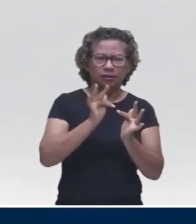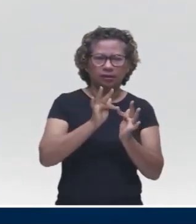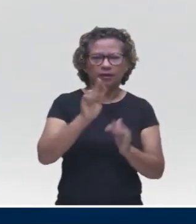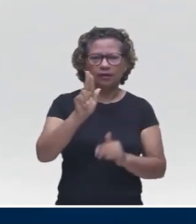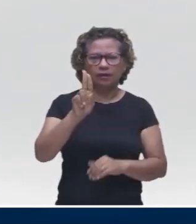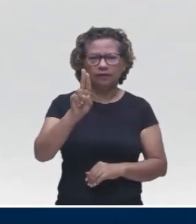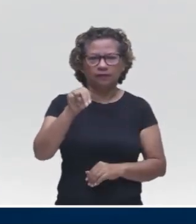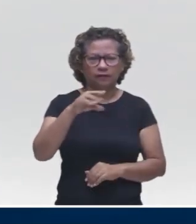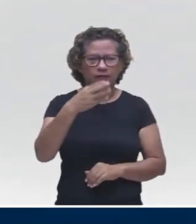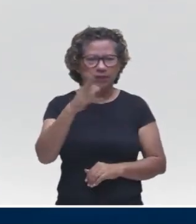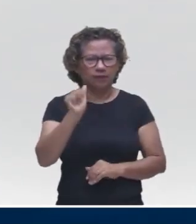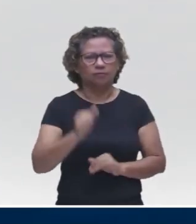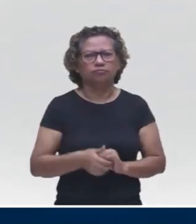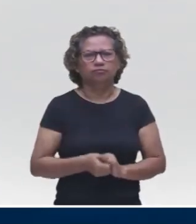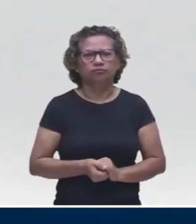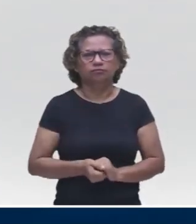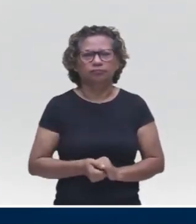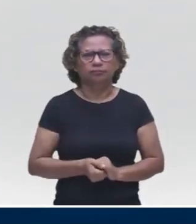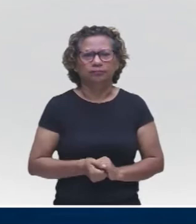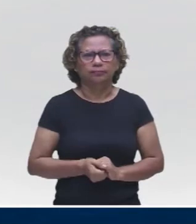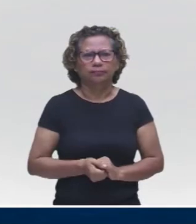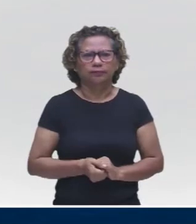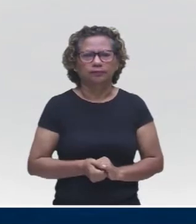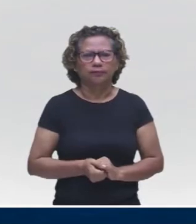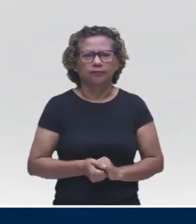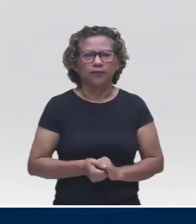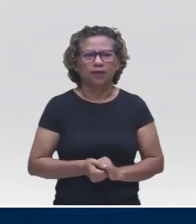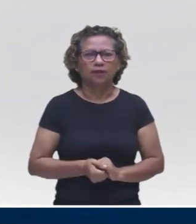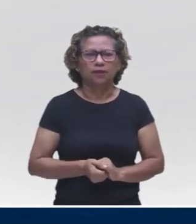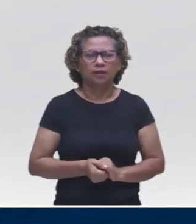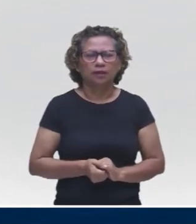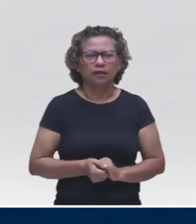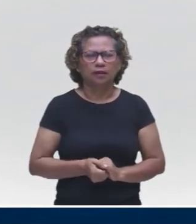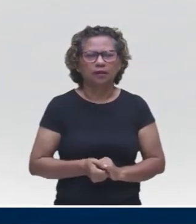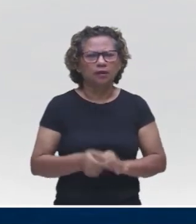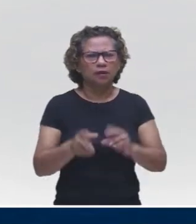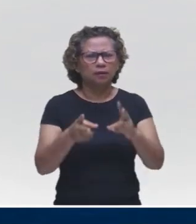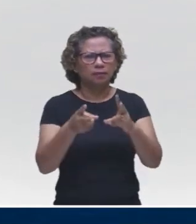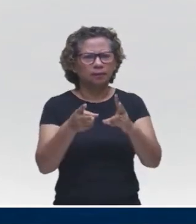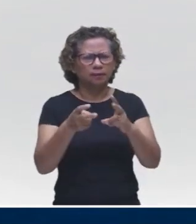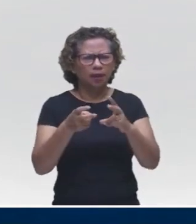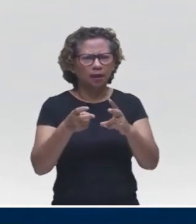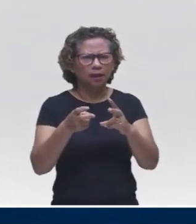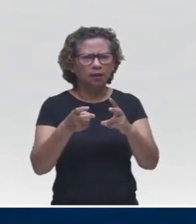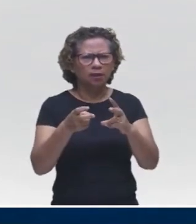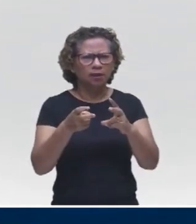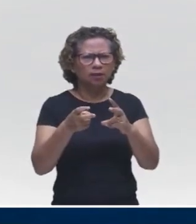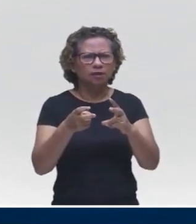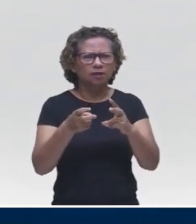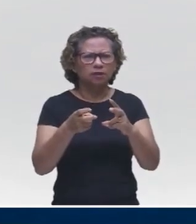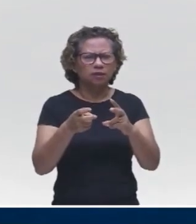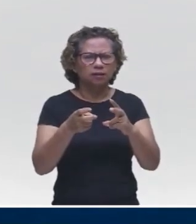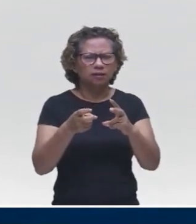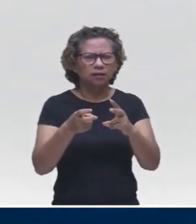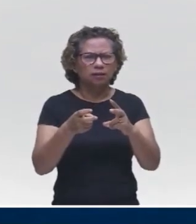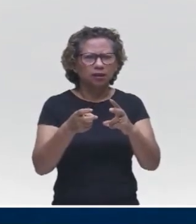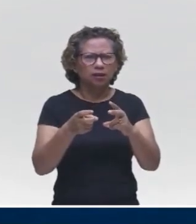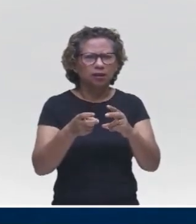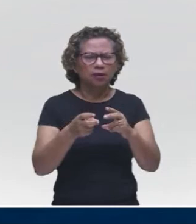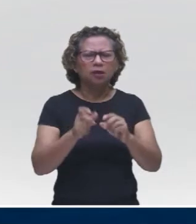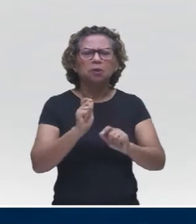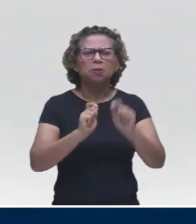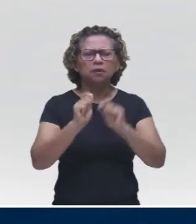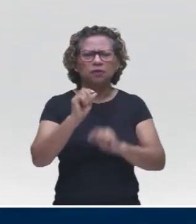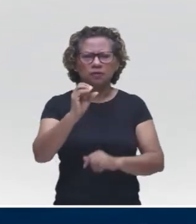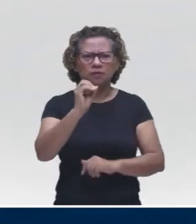Geometricamente, é isso que também eu gostaria de fosse dado uma ênfase bem específica. O zero da função é